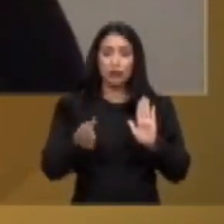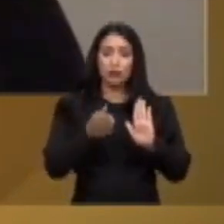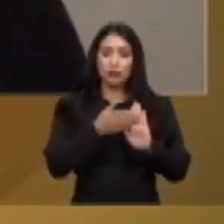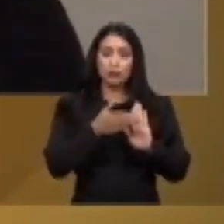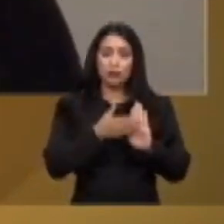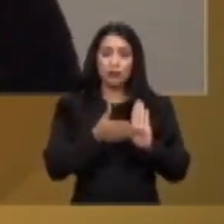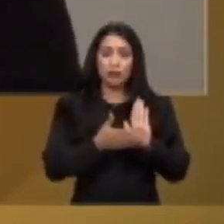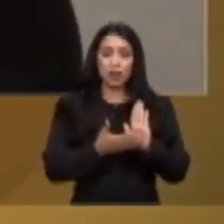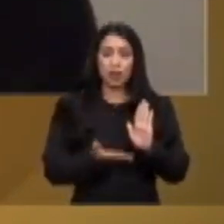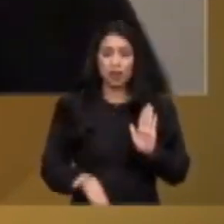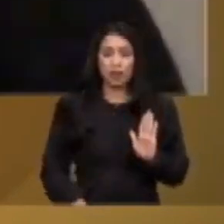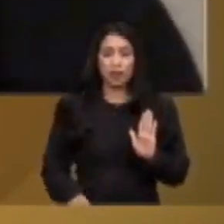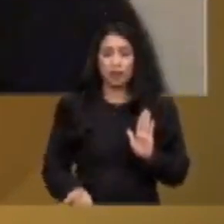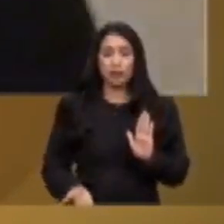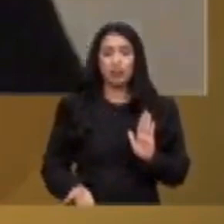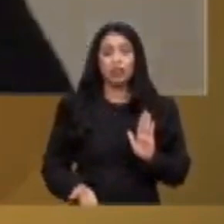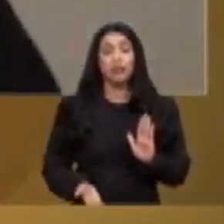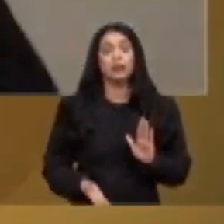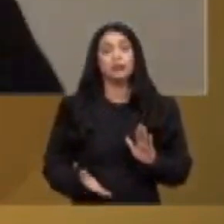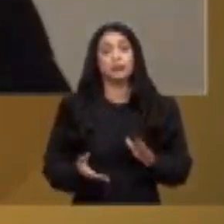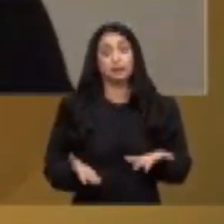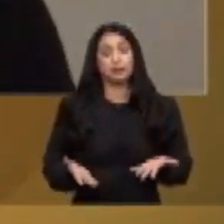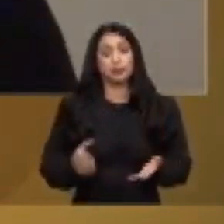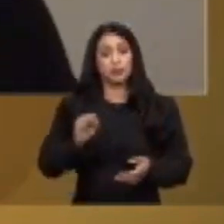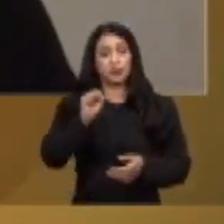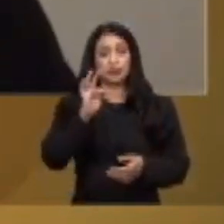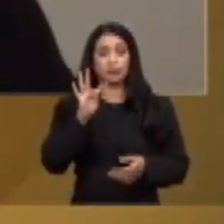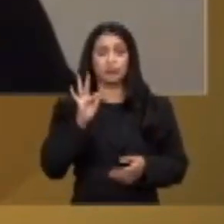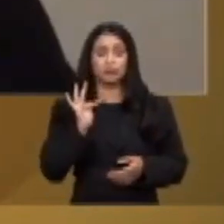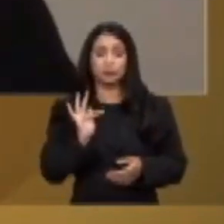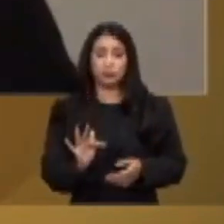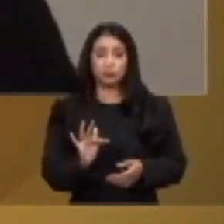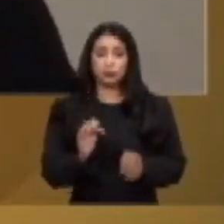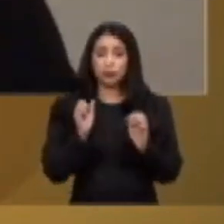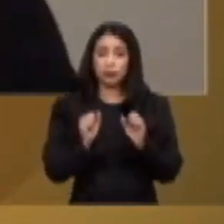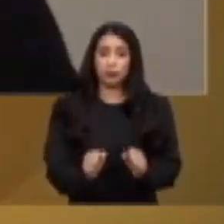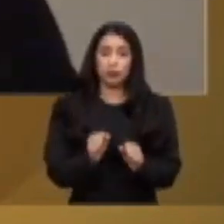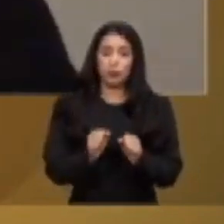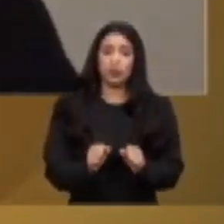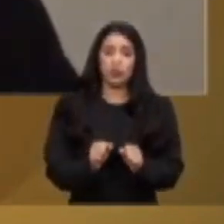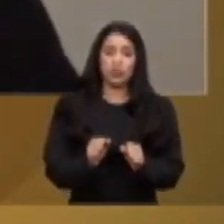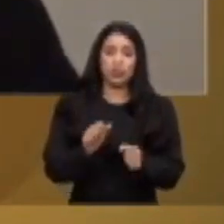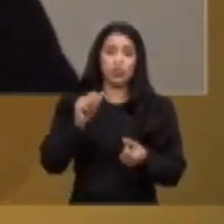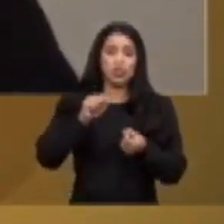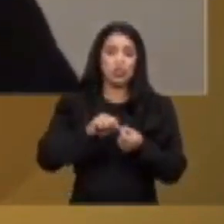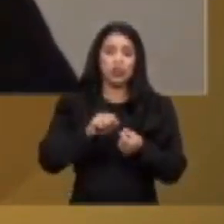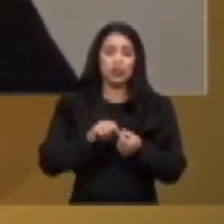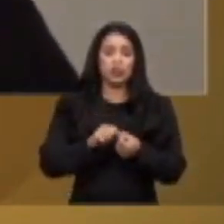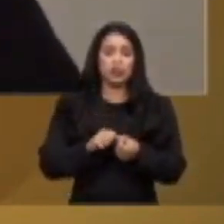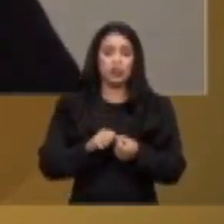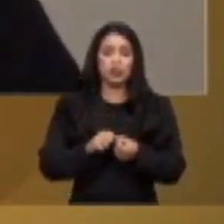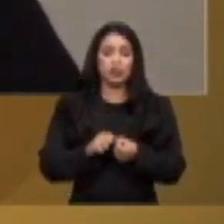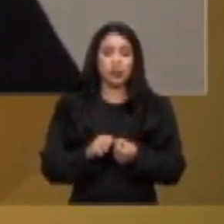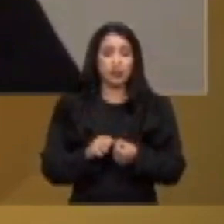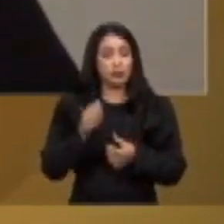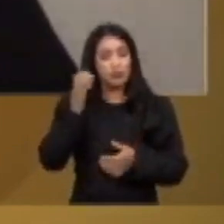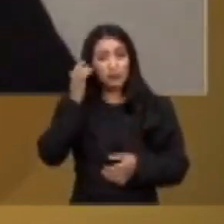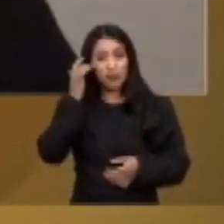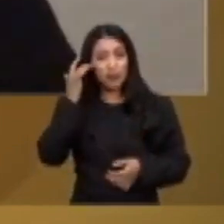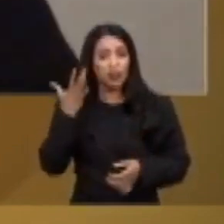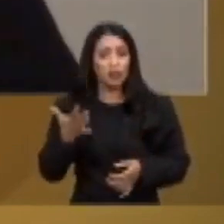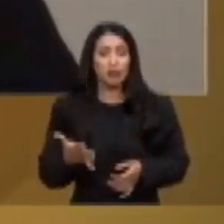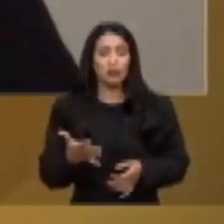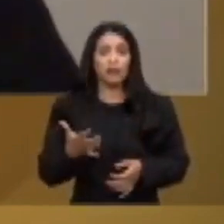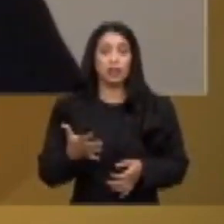onde essa questão que está sendo submetida ao Supremo Tribunal Federal poderia ter sido perfeitamente sanada, que é justamente